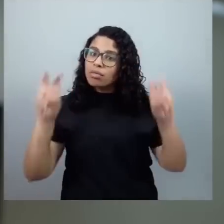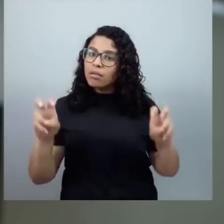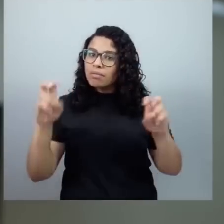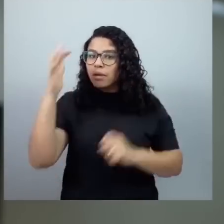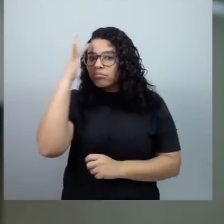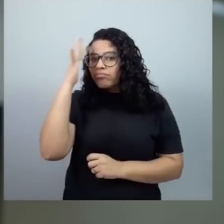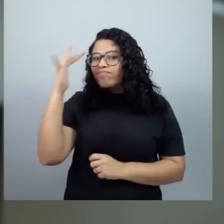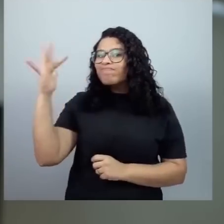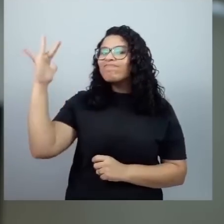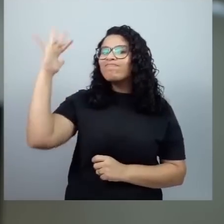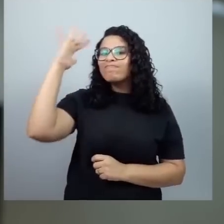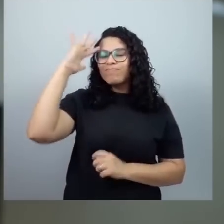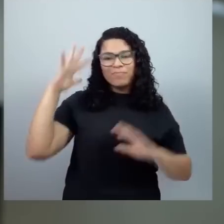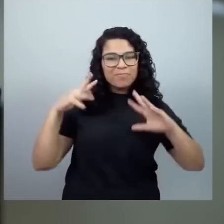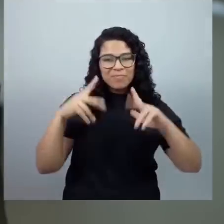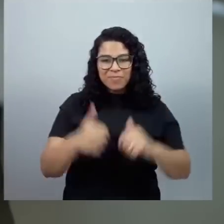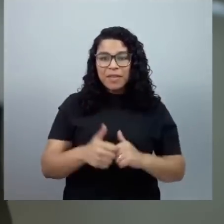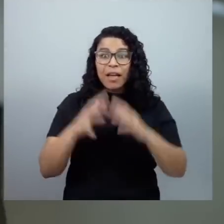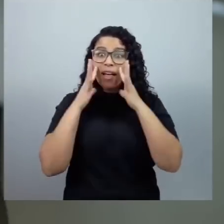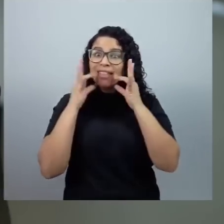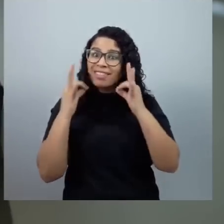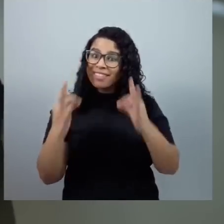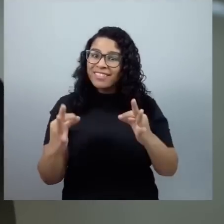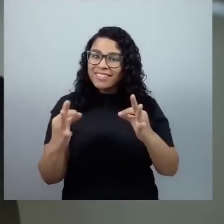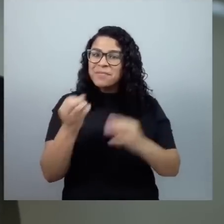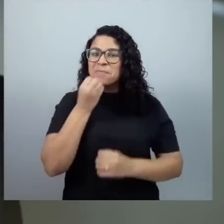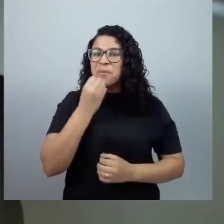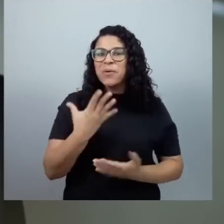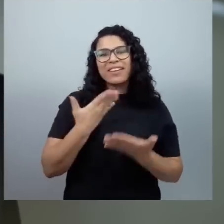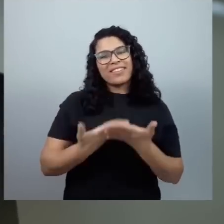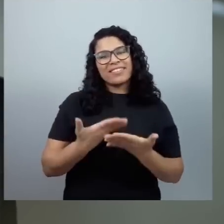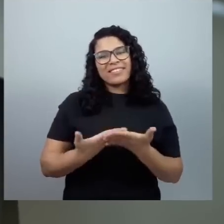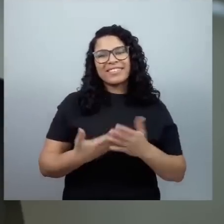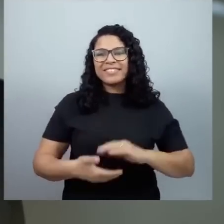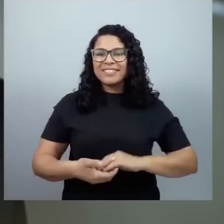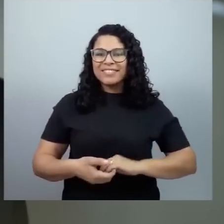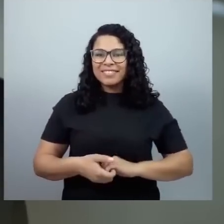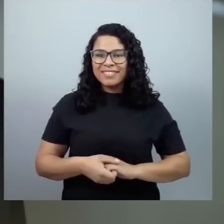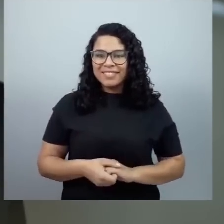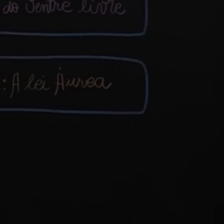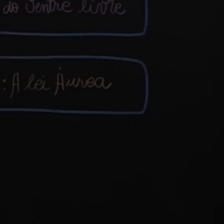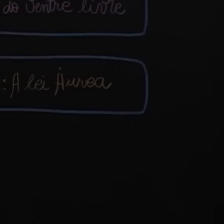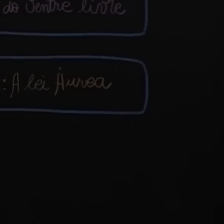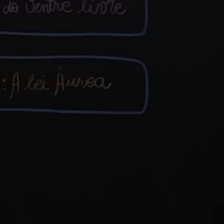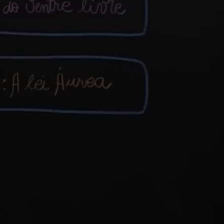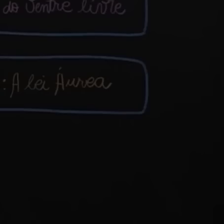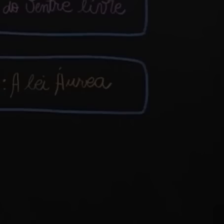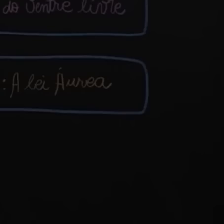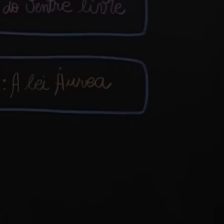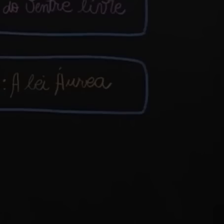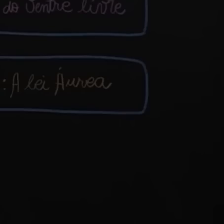muita reflexão de todos nós. Então prestem bastante atenção e boa aula!